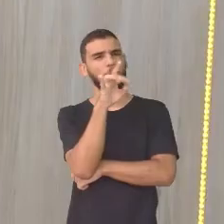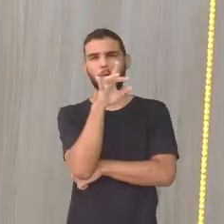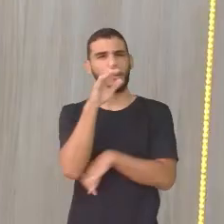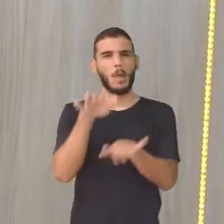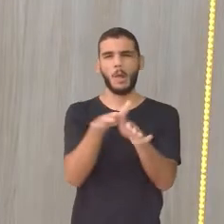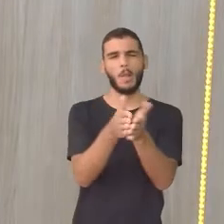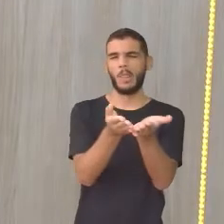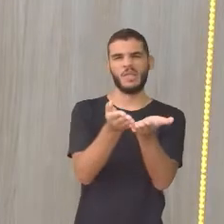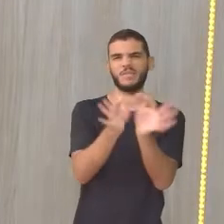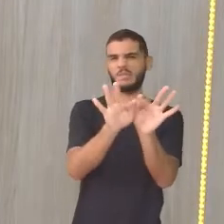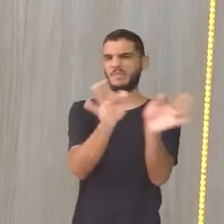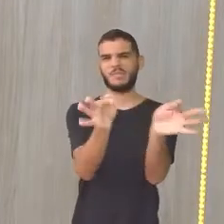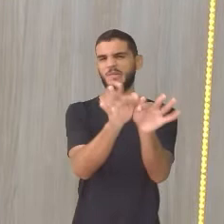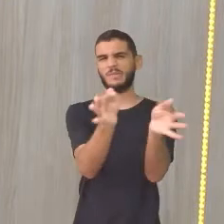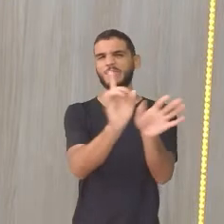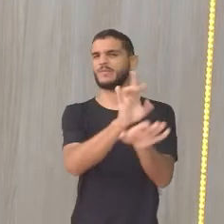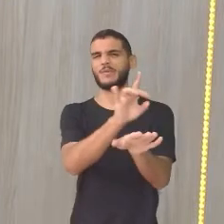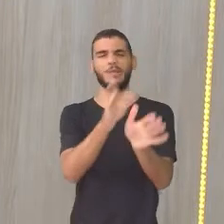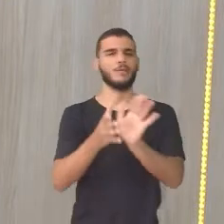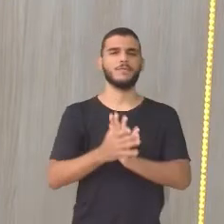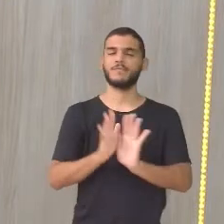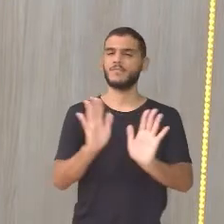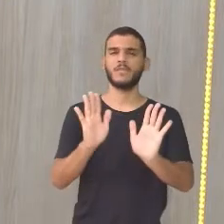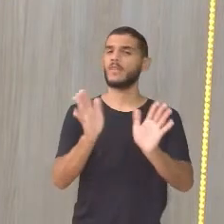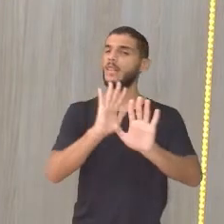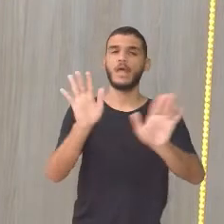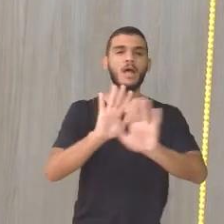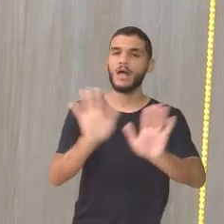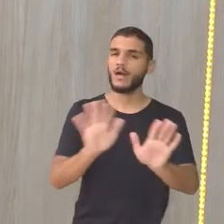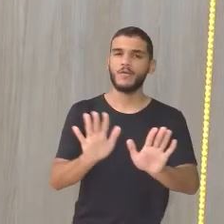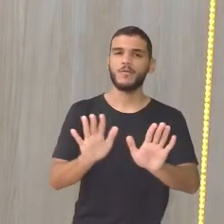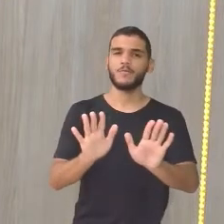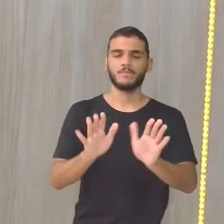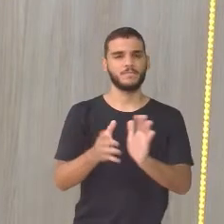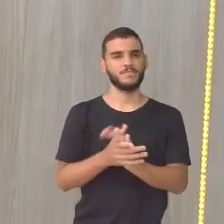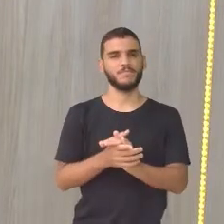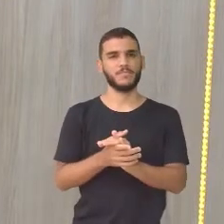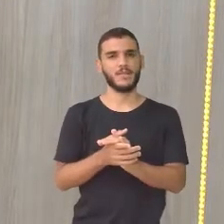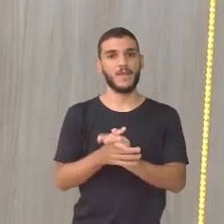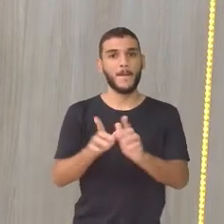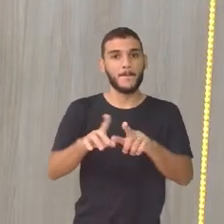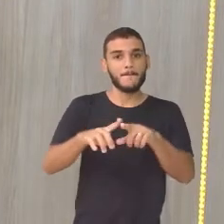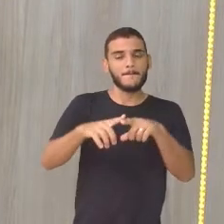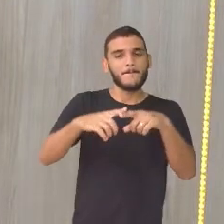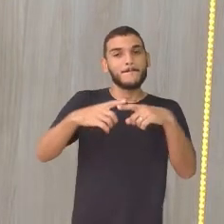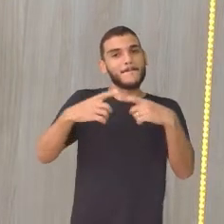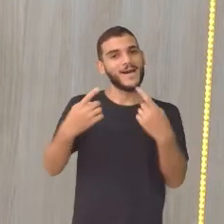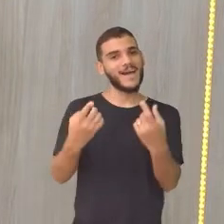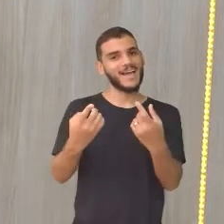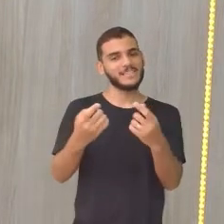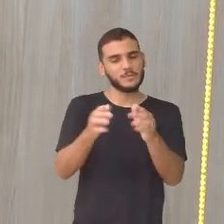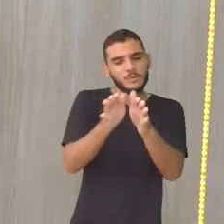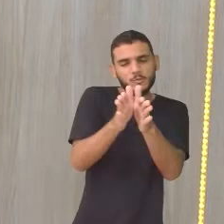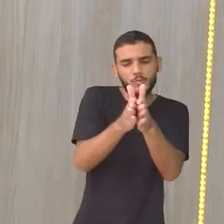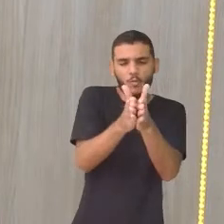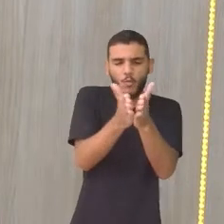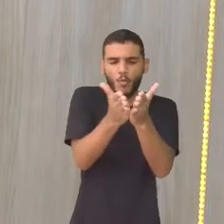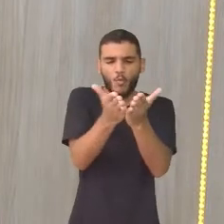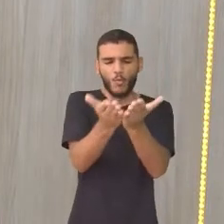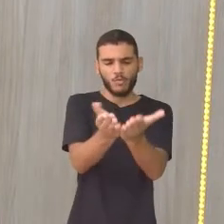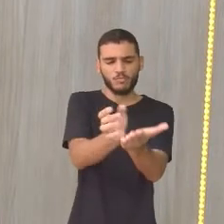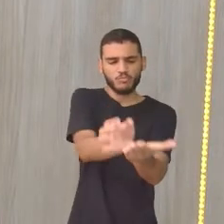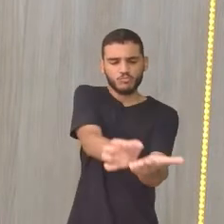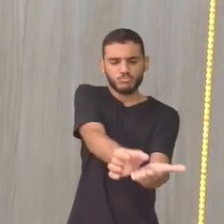parece você pega o livro lá fechado, ele parece silencioso, mas ao abrir, não é, ao começar